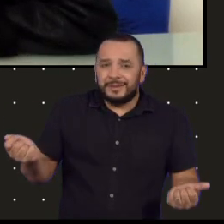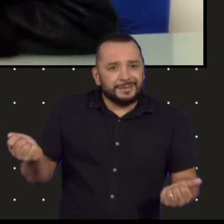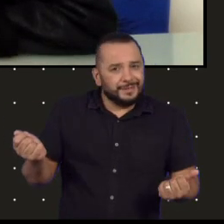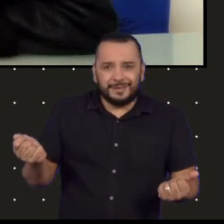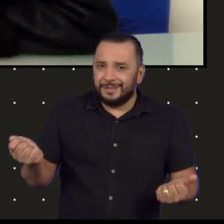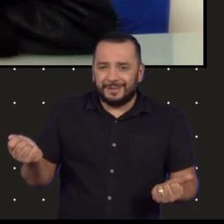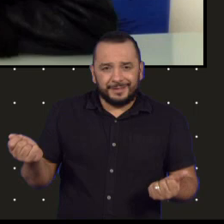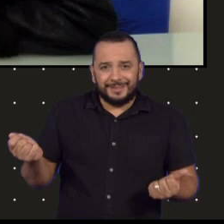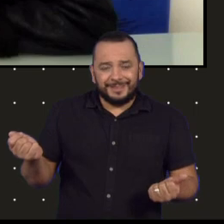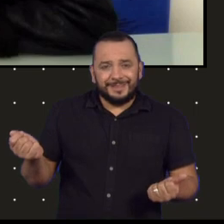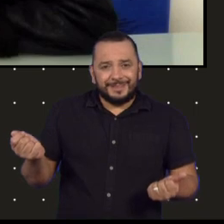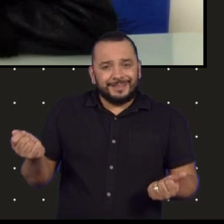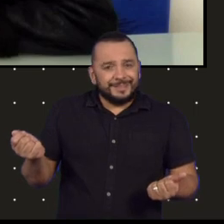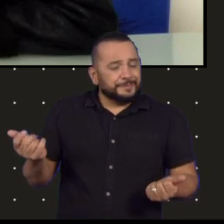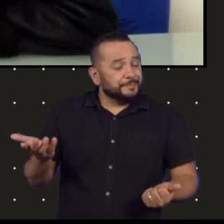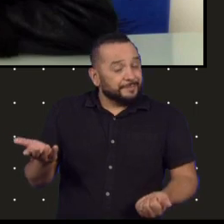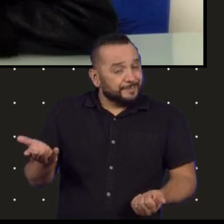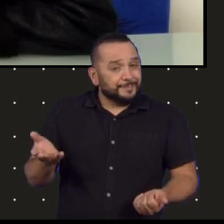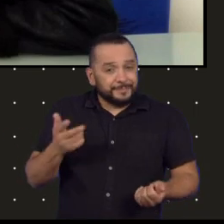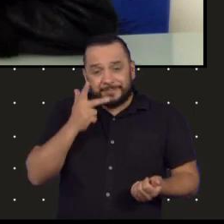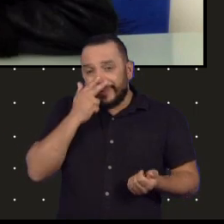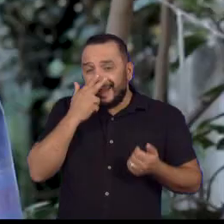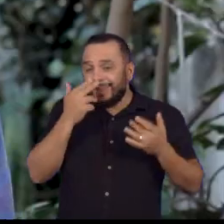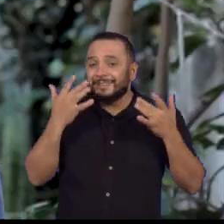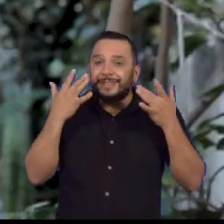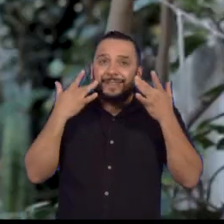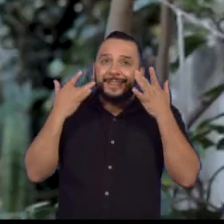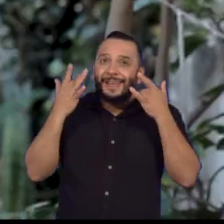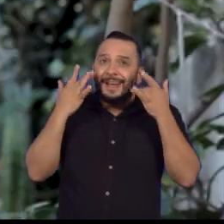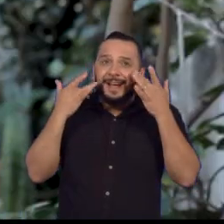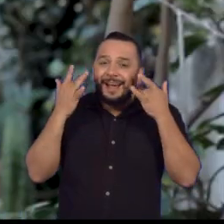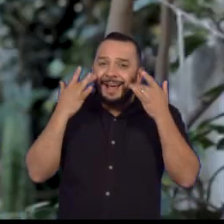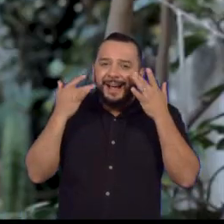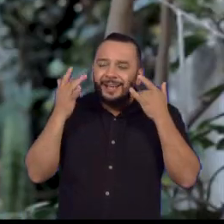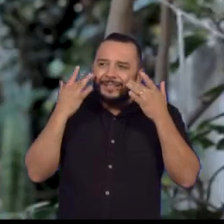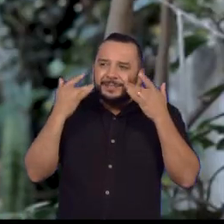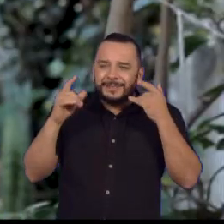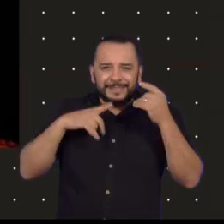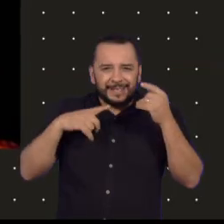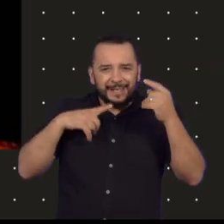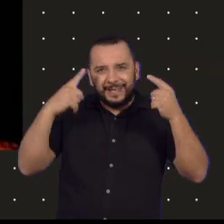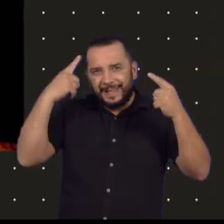teatro, naquilo que ele tem de mais criativo, tem de mais